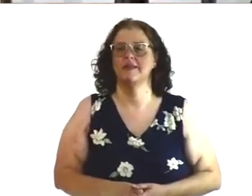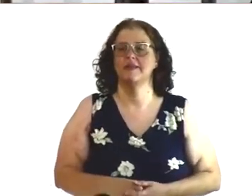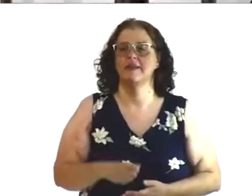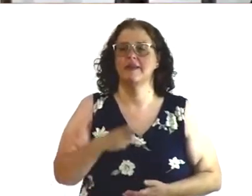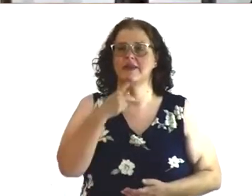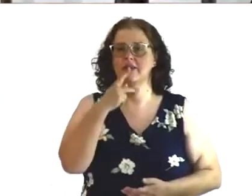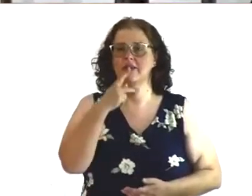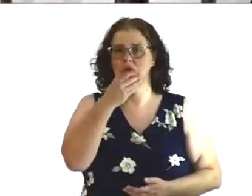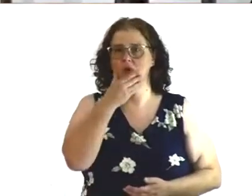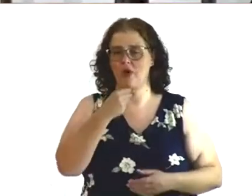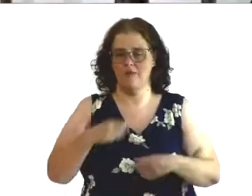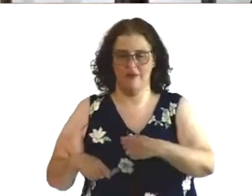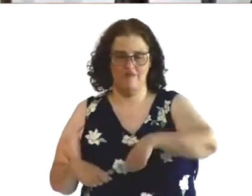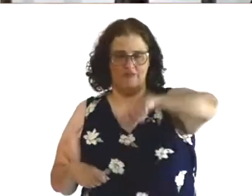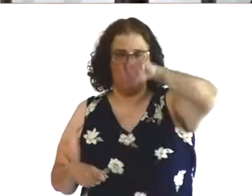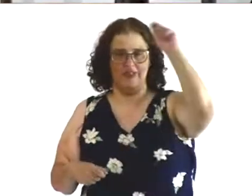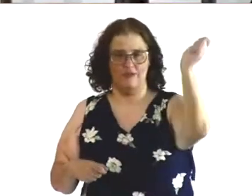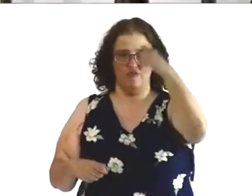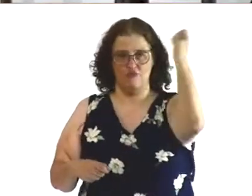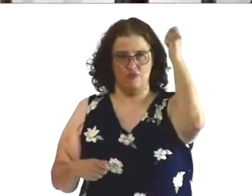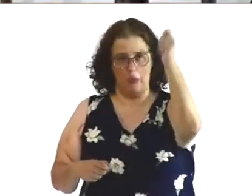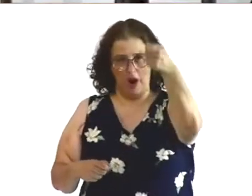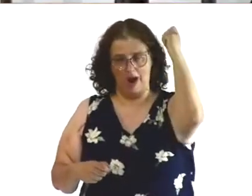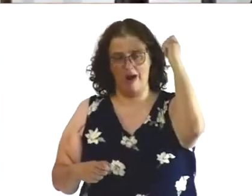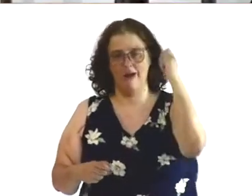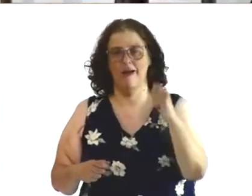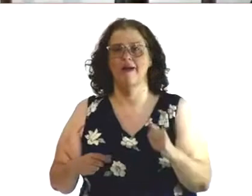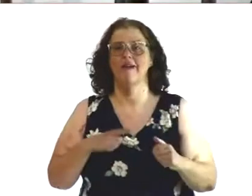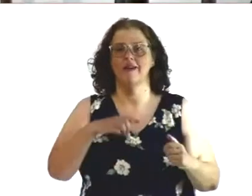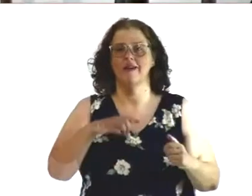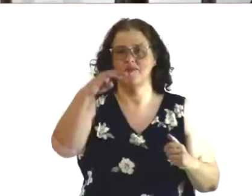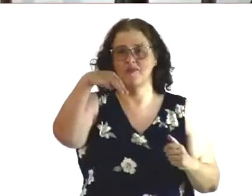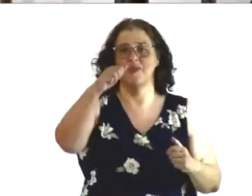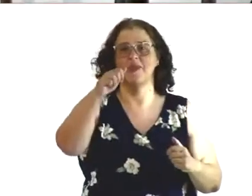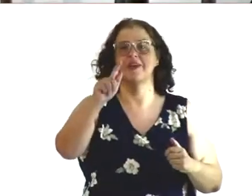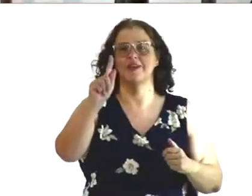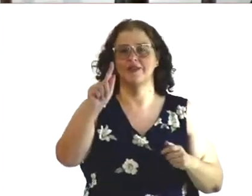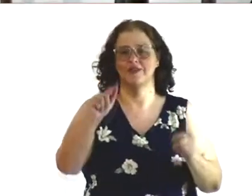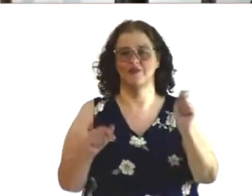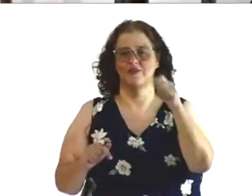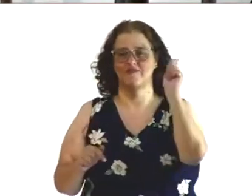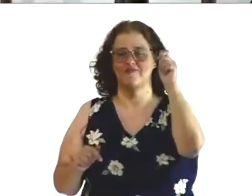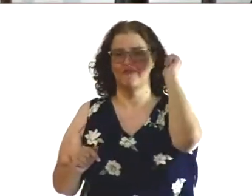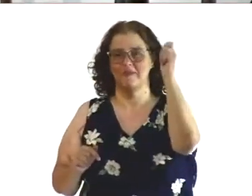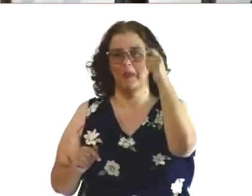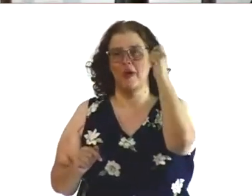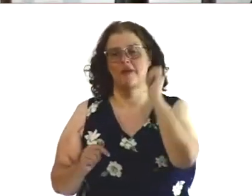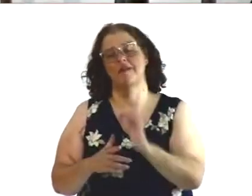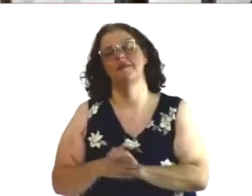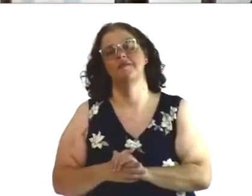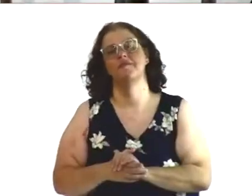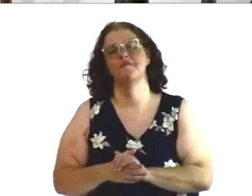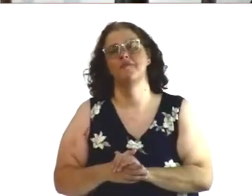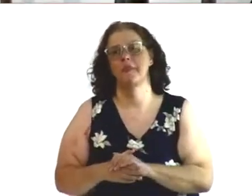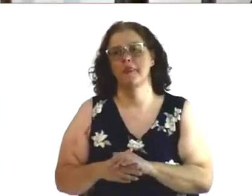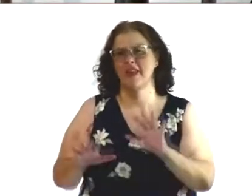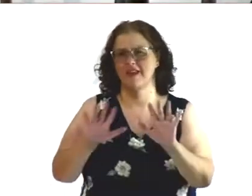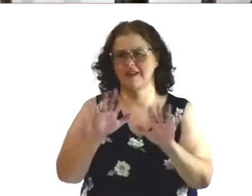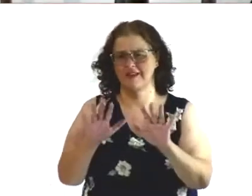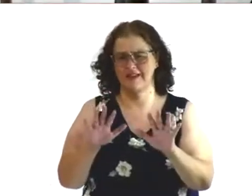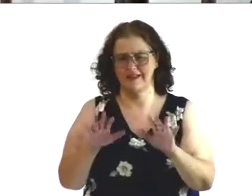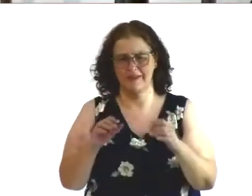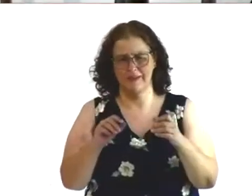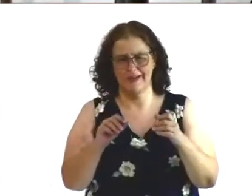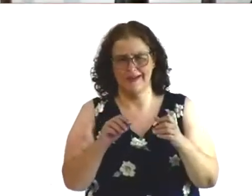os mágicos, eles sempre participaram nas Escrituras como uma figura um pouco